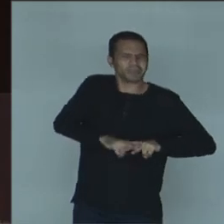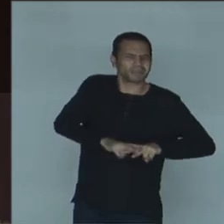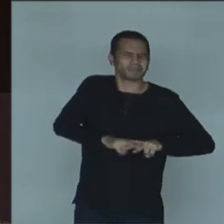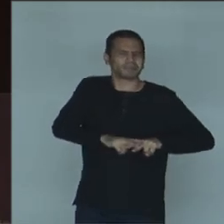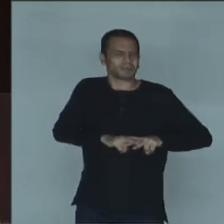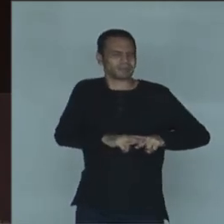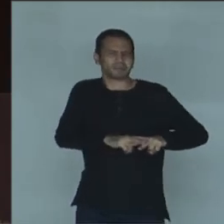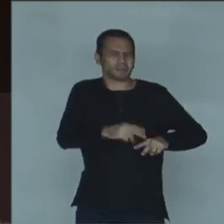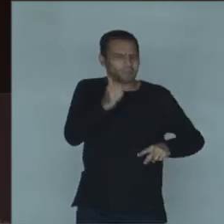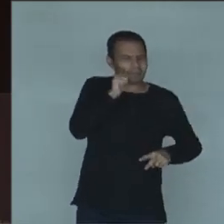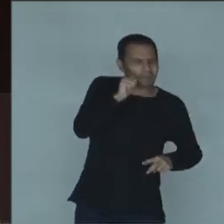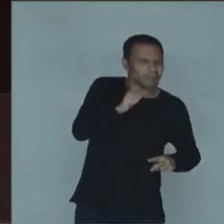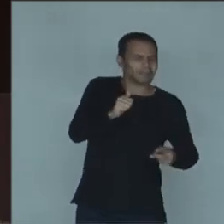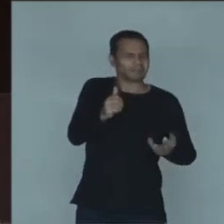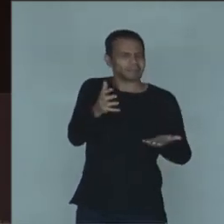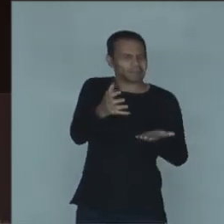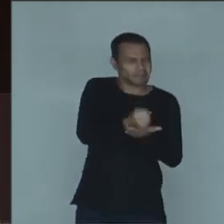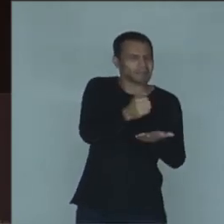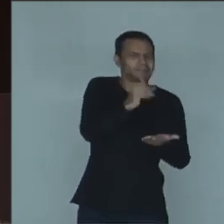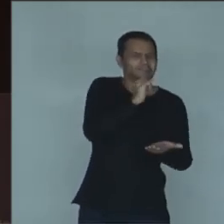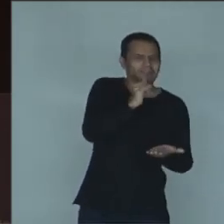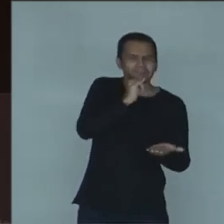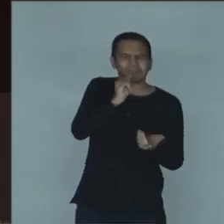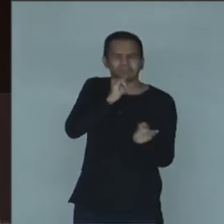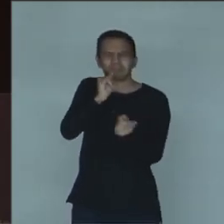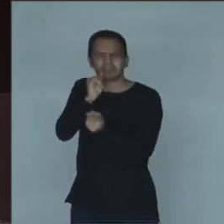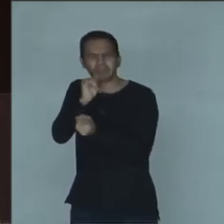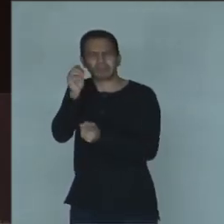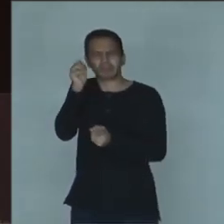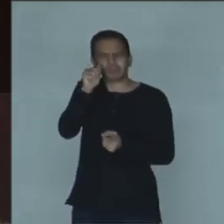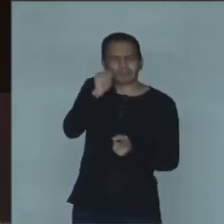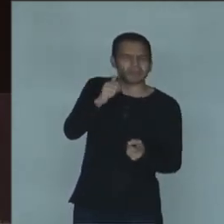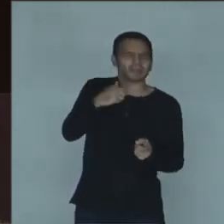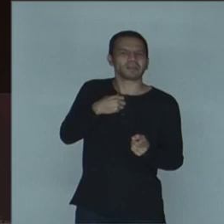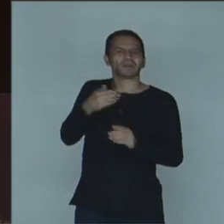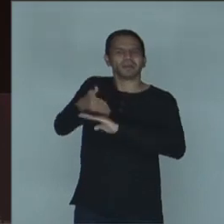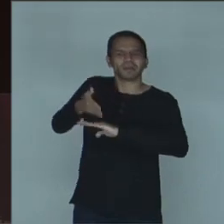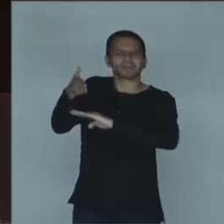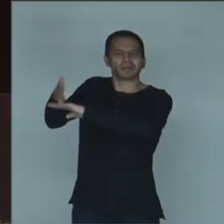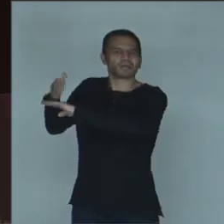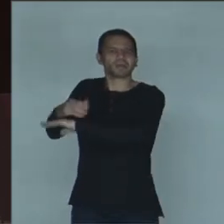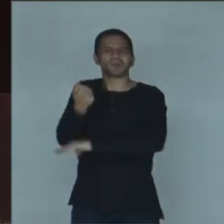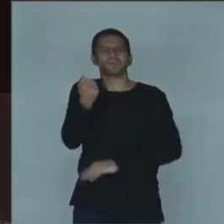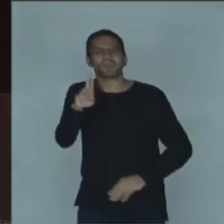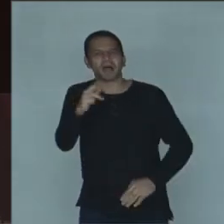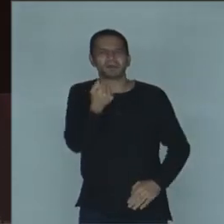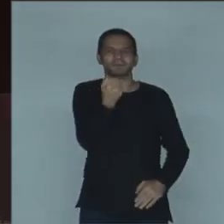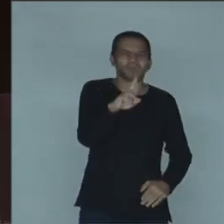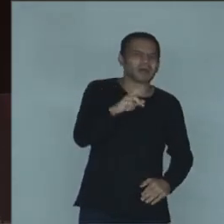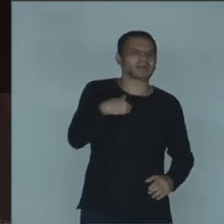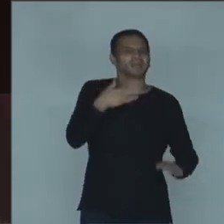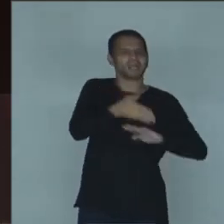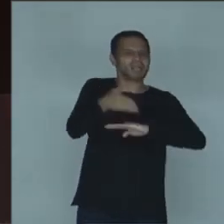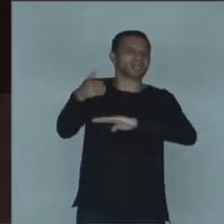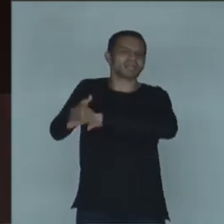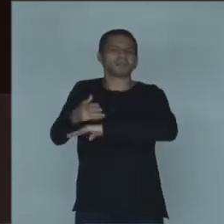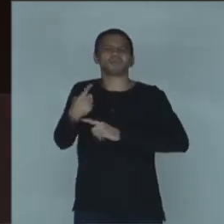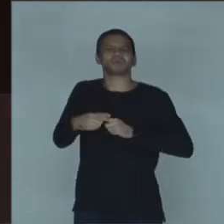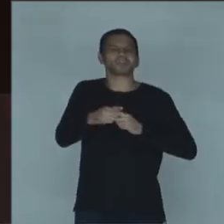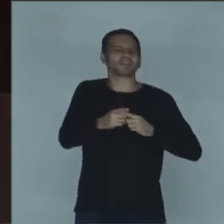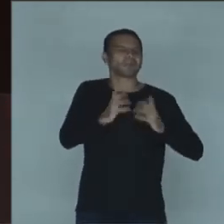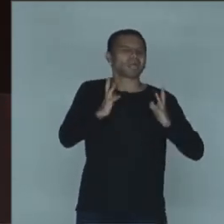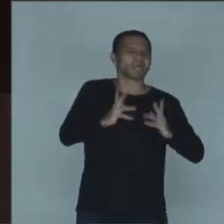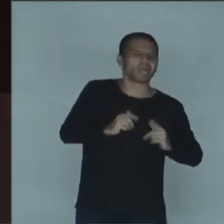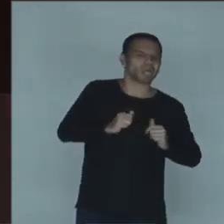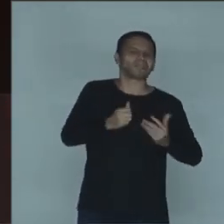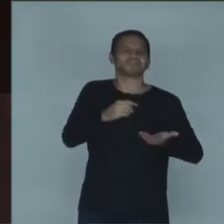trocar de mulher de homem todo dia nessa coisa de tem que ir de bar em bar de boate em boate o tempo inteiro para preencher o vazio do